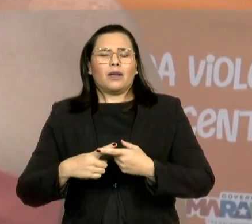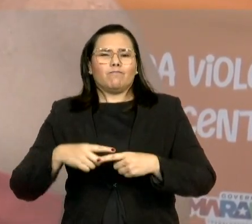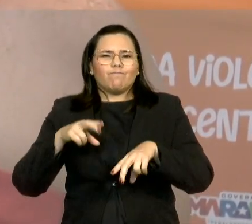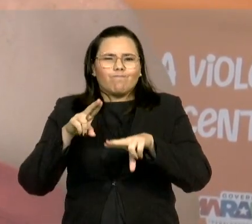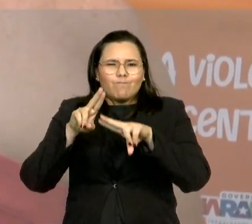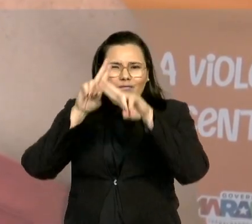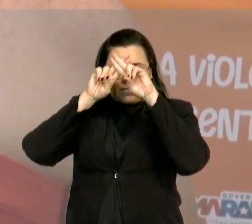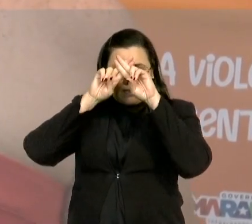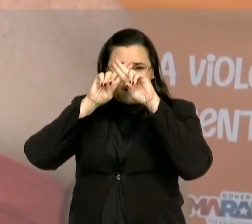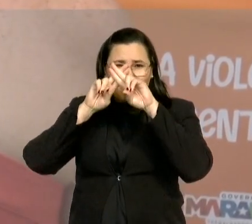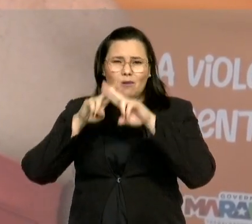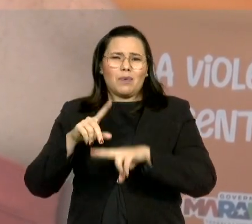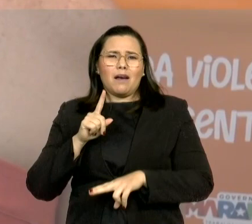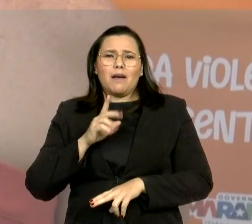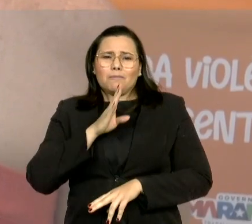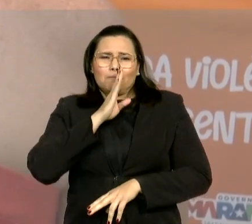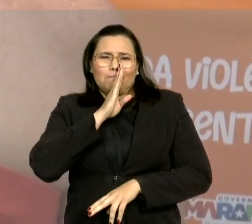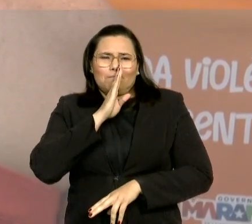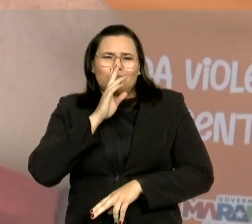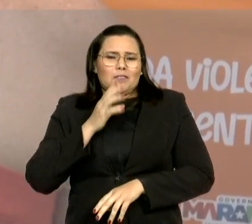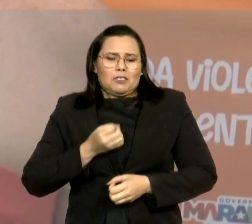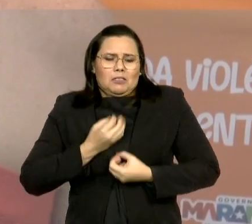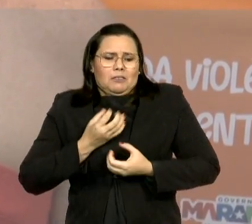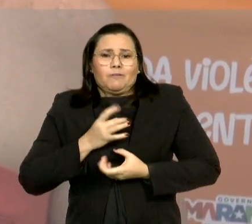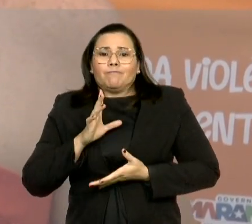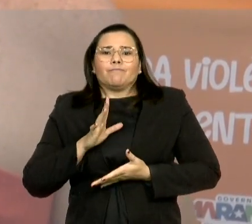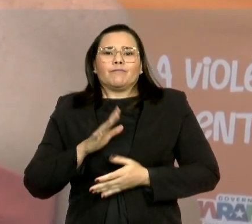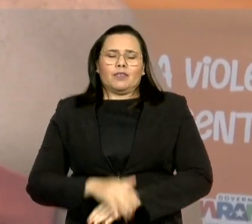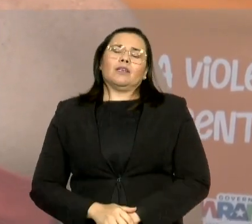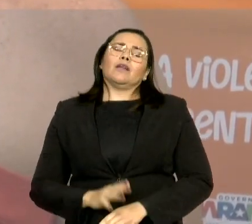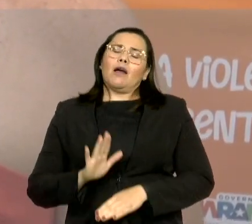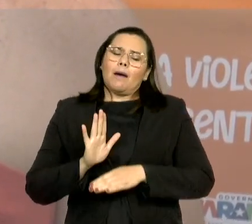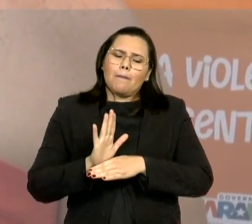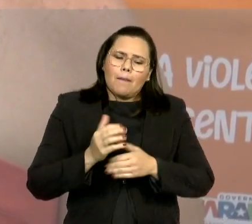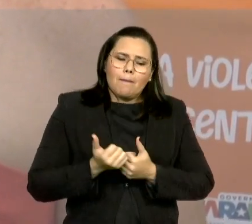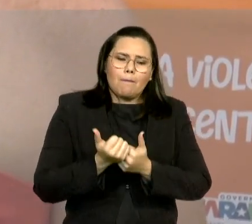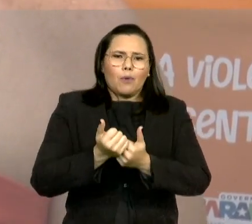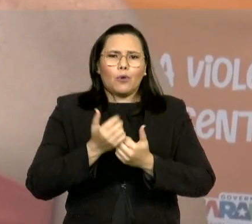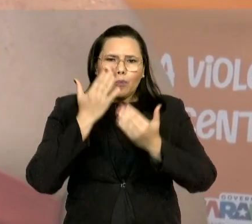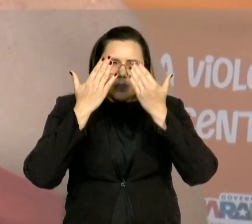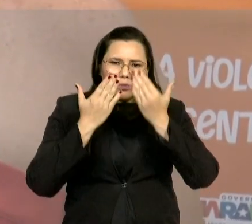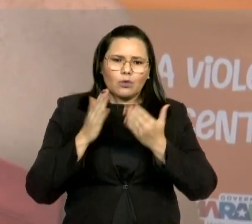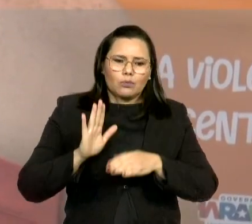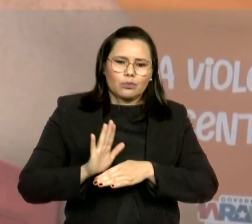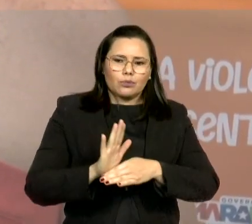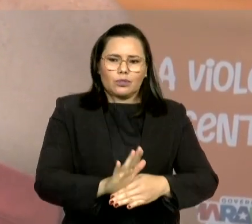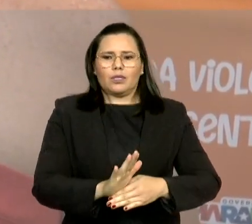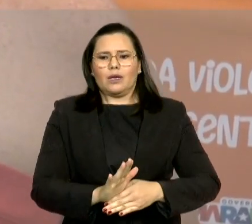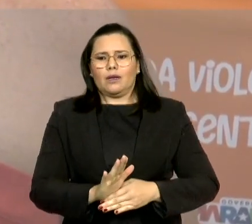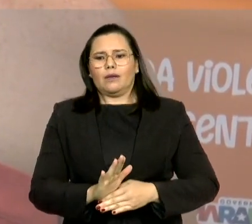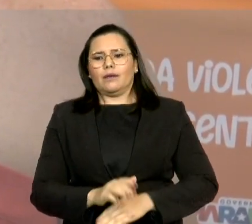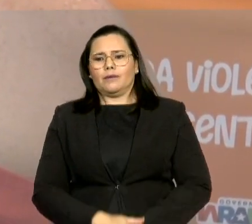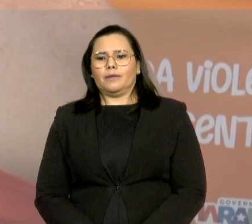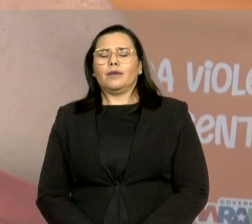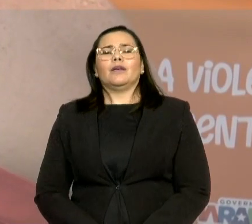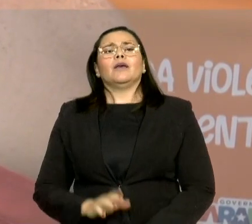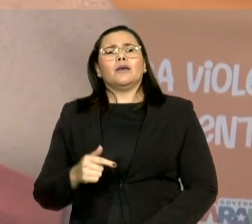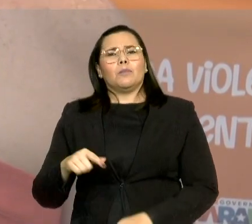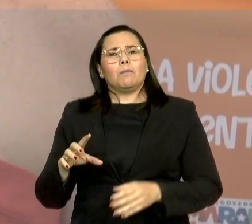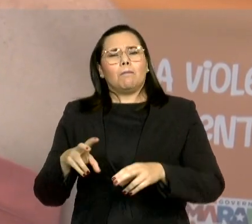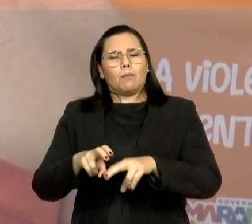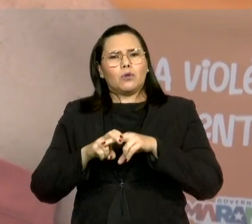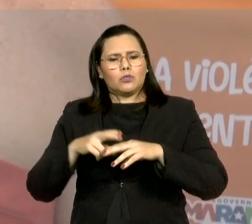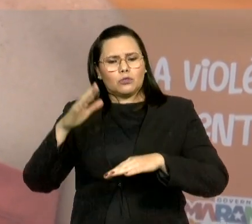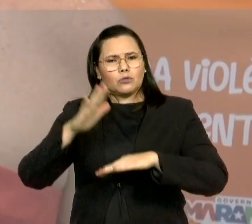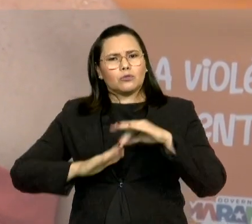não fala, por conta de todos os traumas que vem associado, mas essa humanização da perícia oficial,